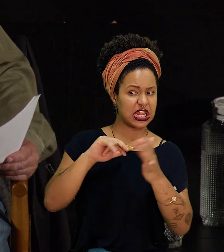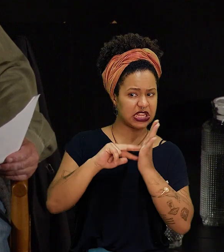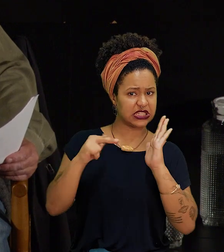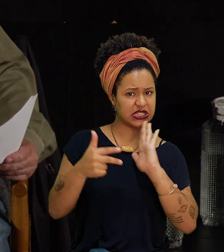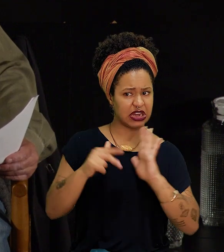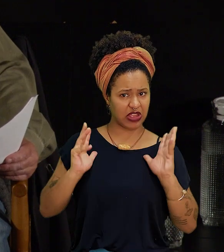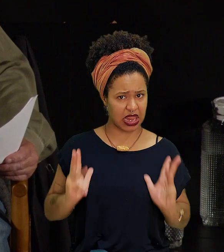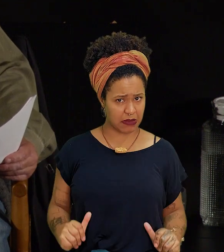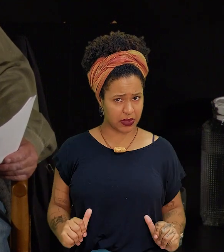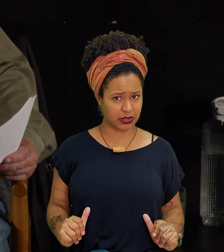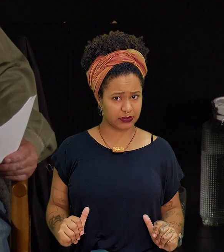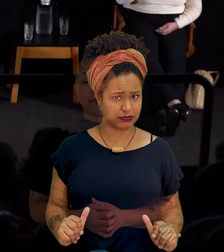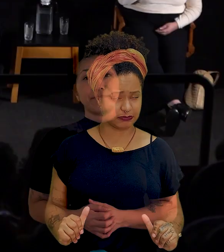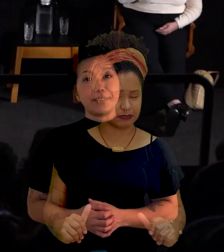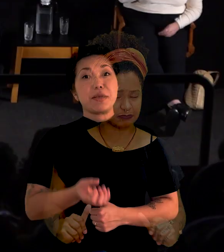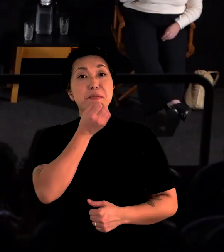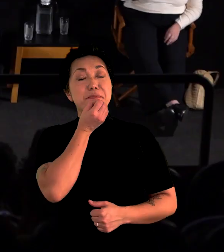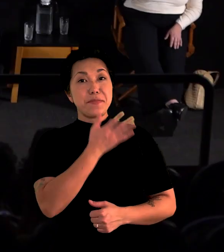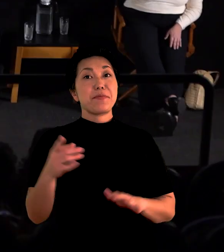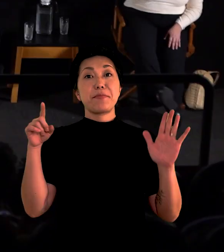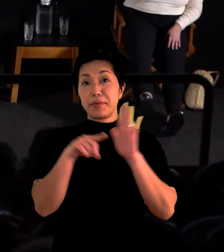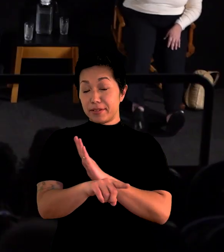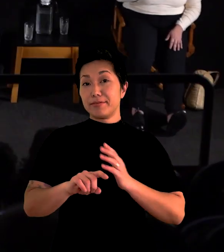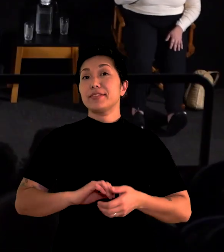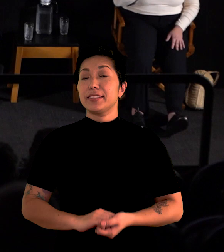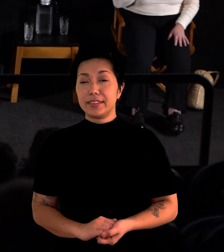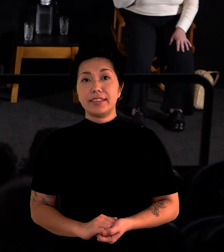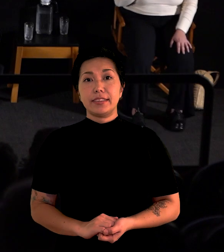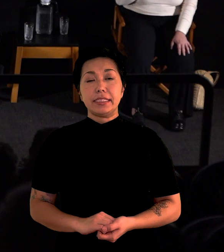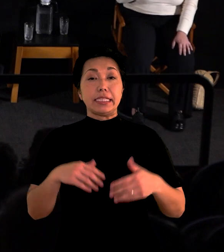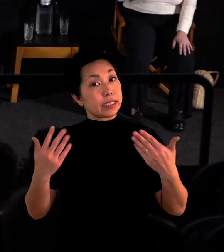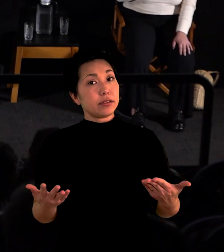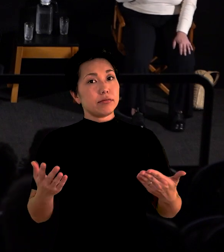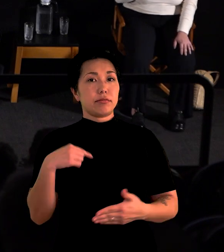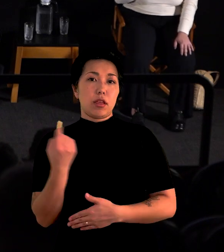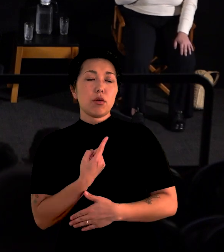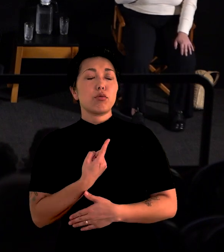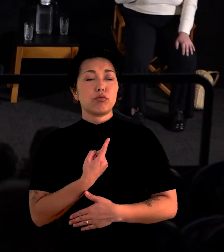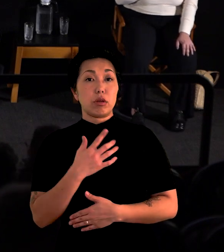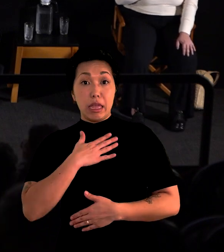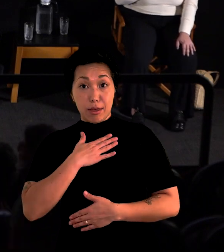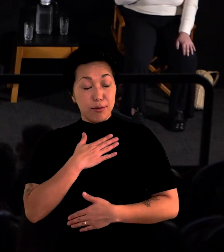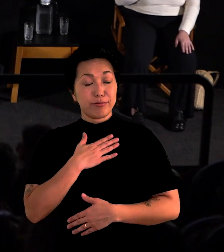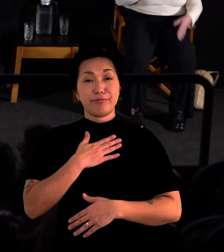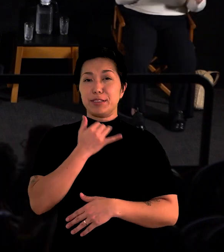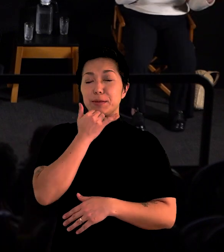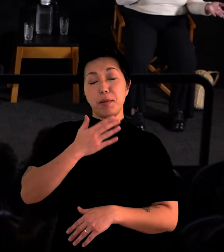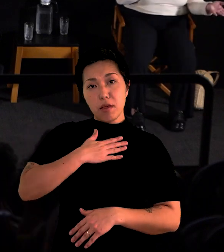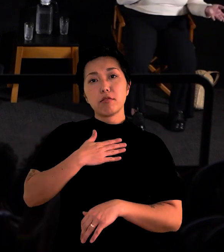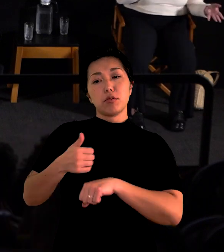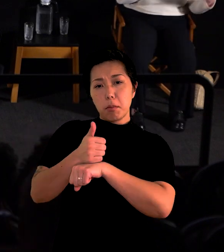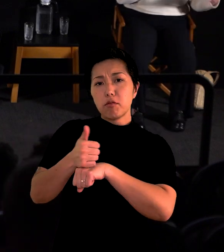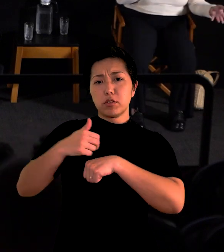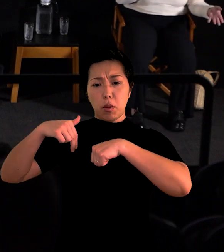como energias limpas? Bom, professor, está aí uma grande questão, né? Bem,